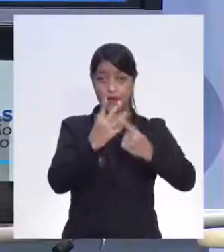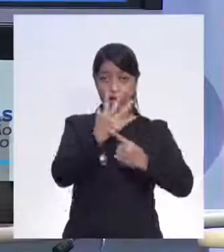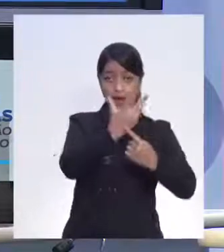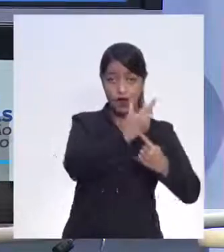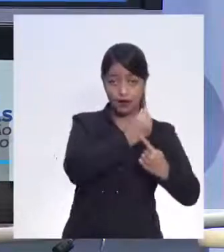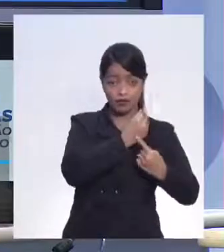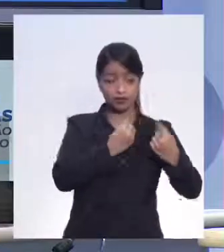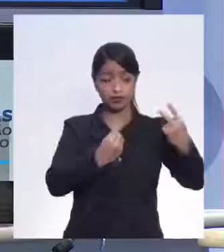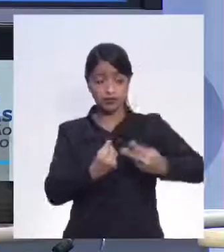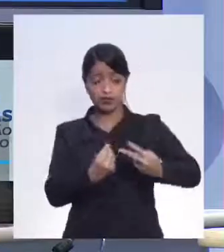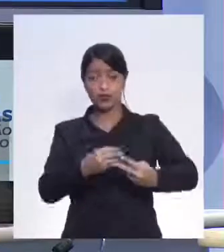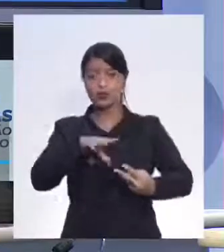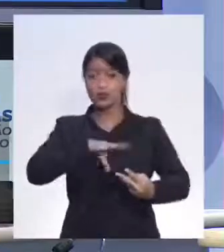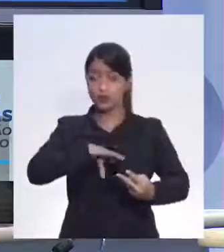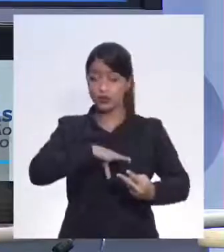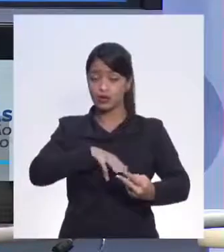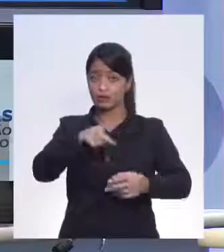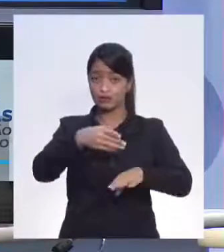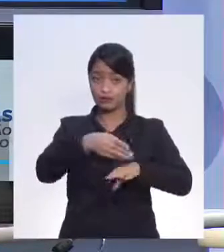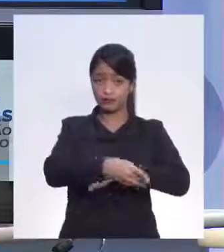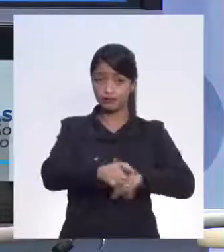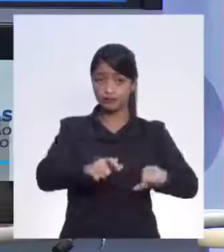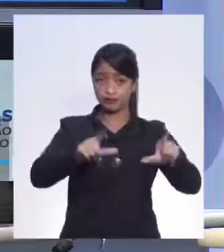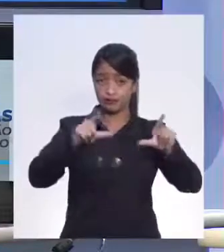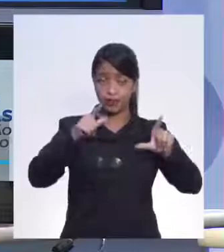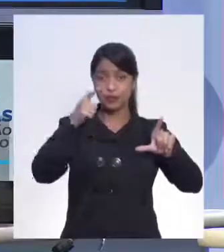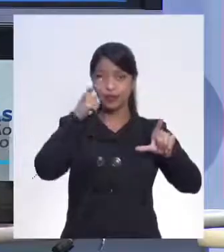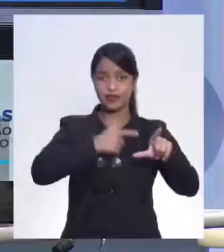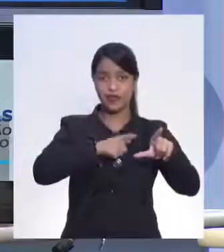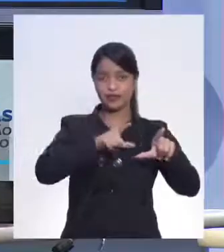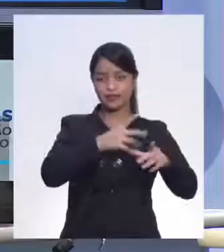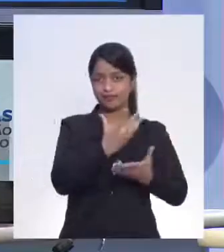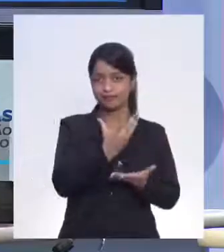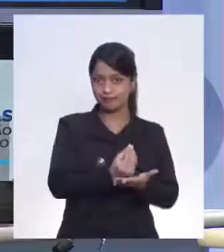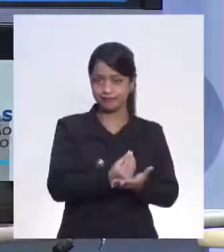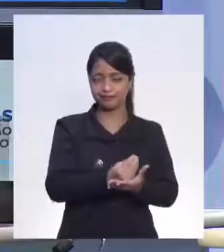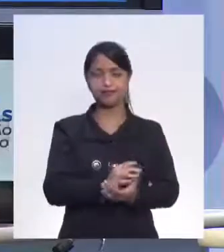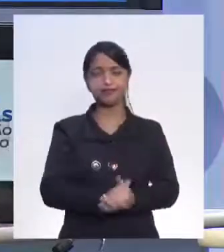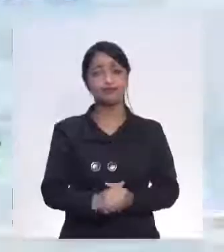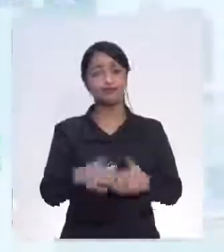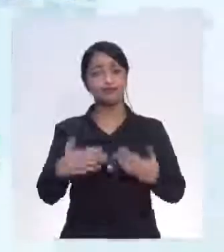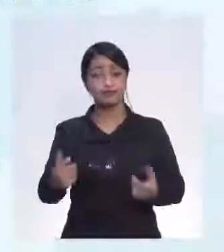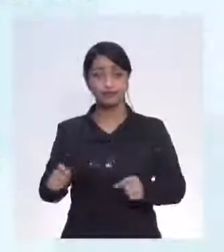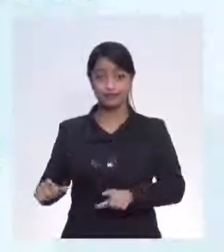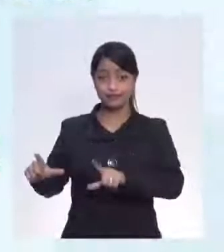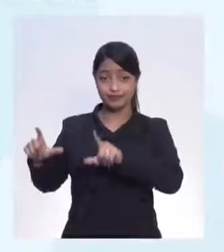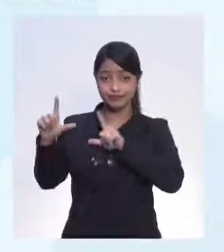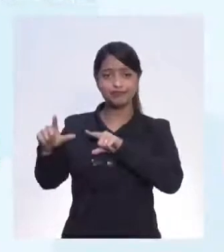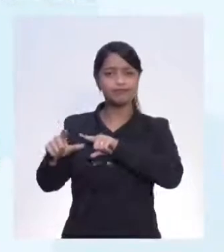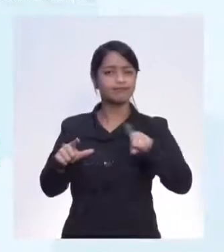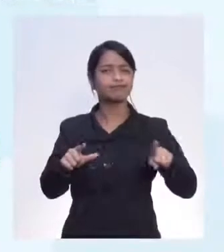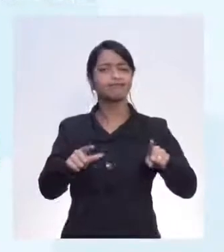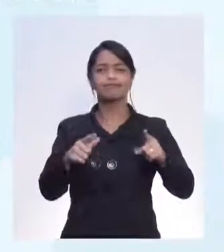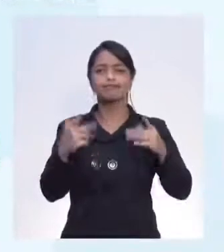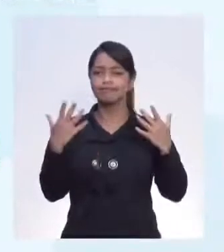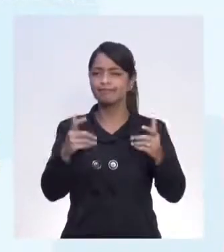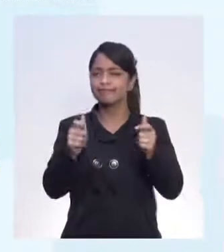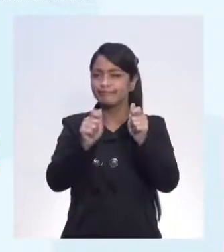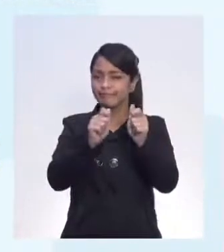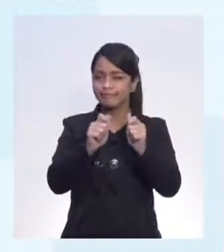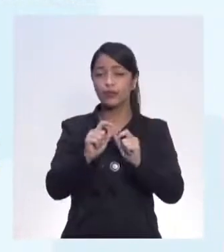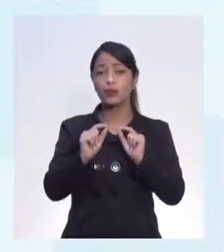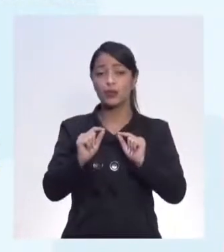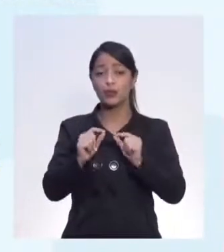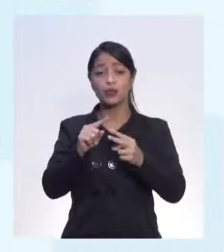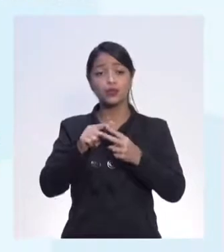e já pega, não é? Tá certo. Bora aí na telinha acompanhar, vocês estavam chuchuzinhos. Olha como vocês acertaram, as